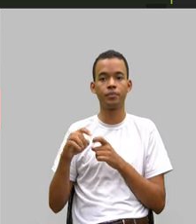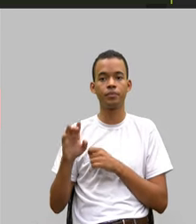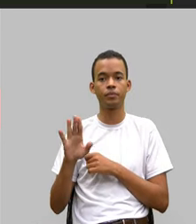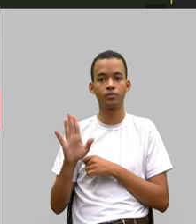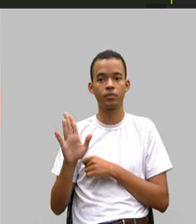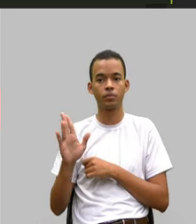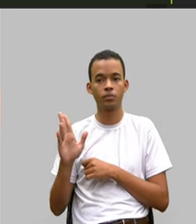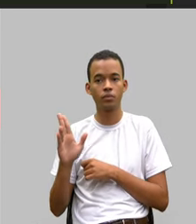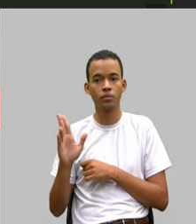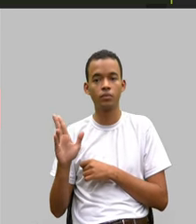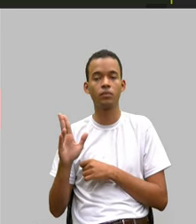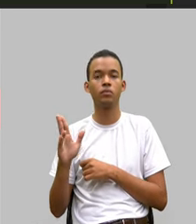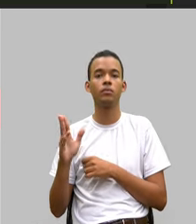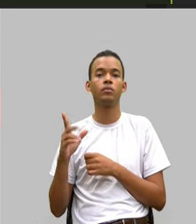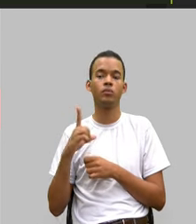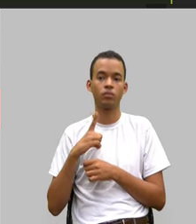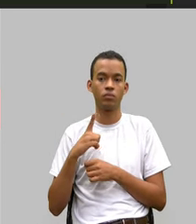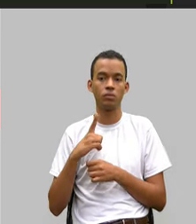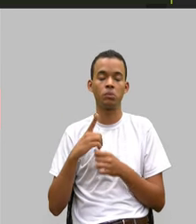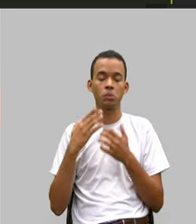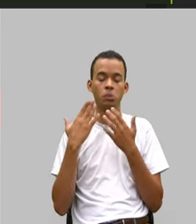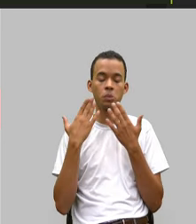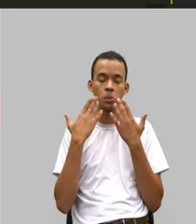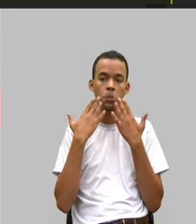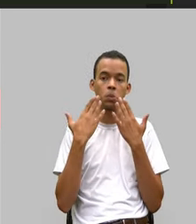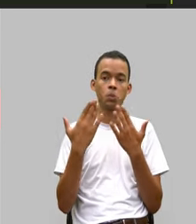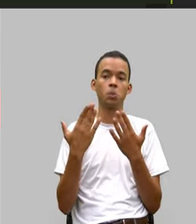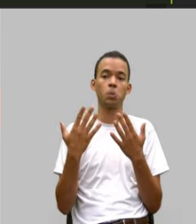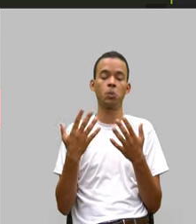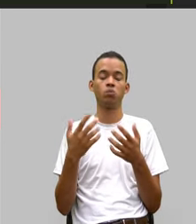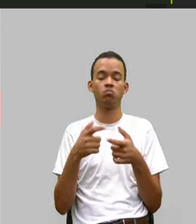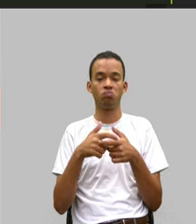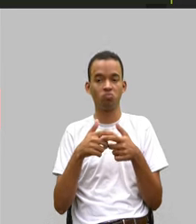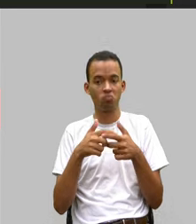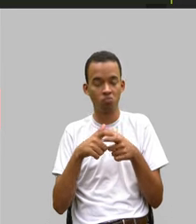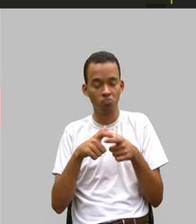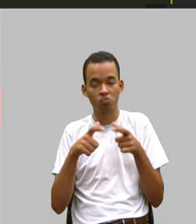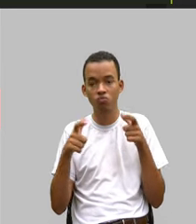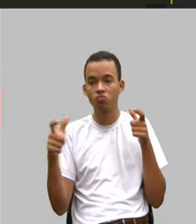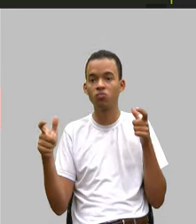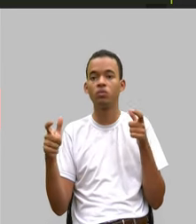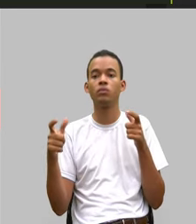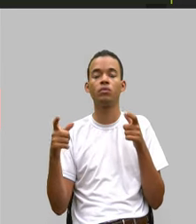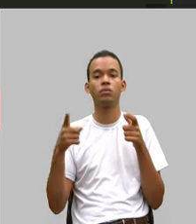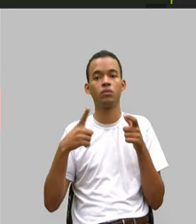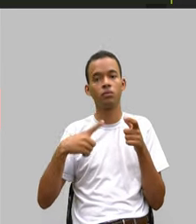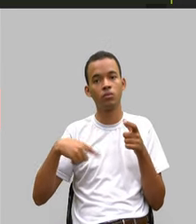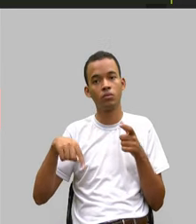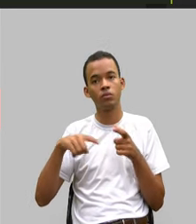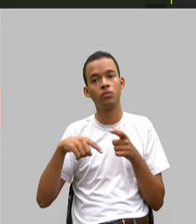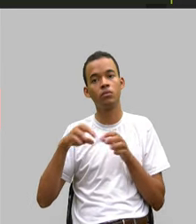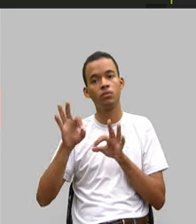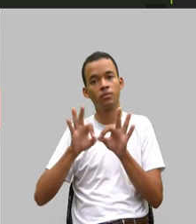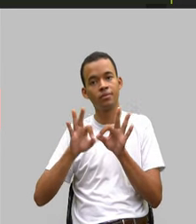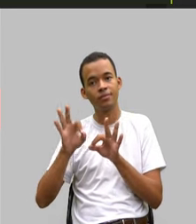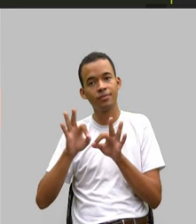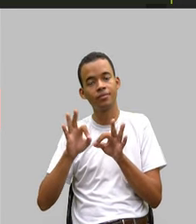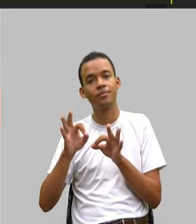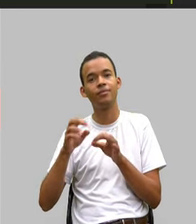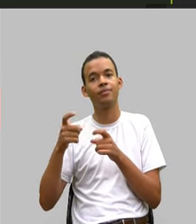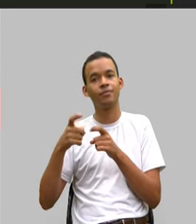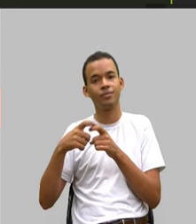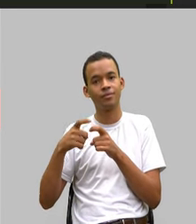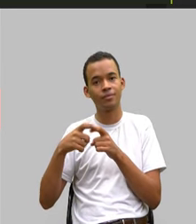gente já tem uma evidência robusta eh e foi uma forma né da gente trazer eh essa medicina baseada em evidência